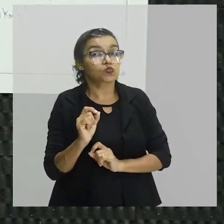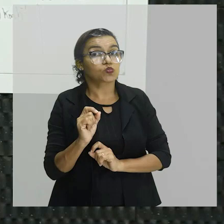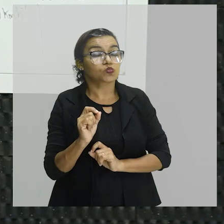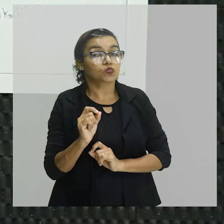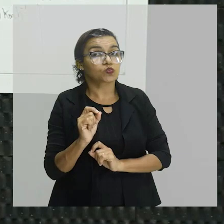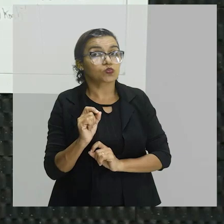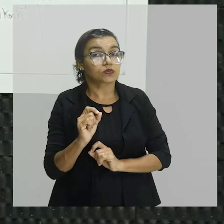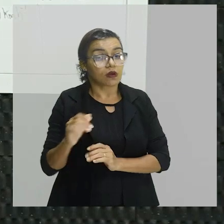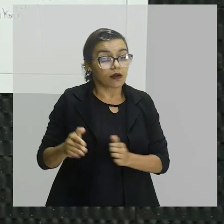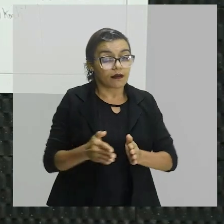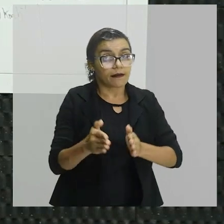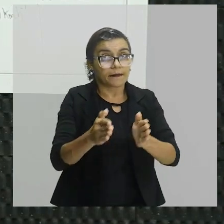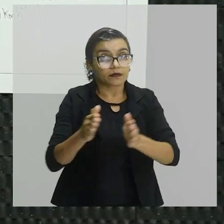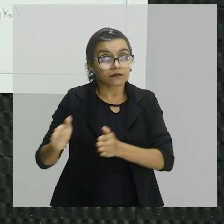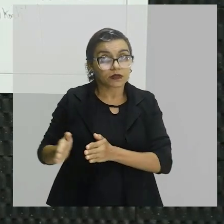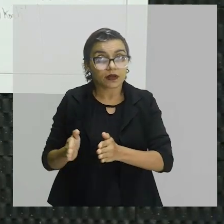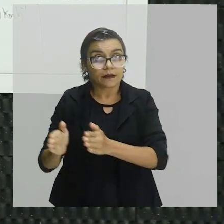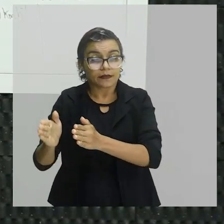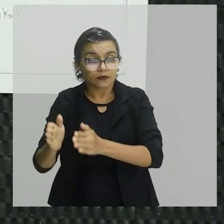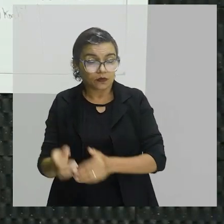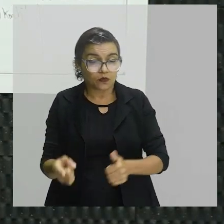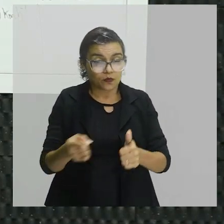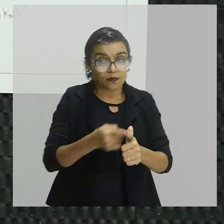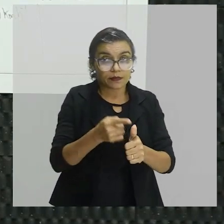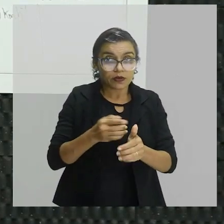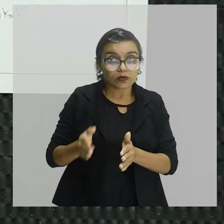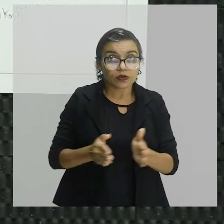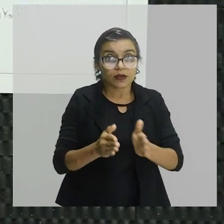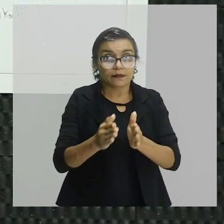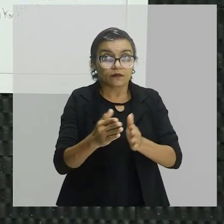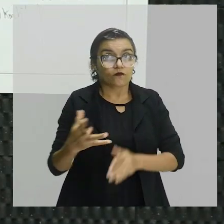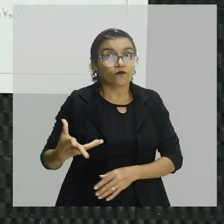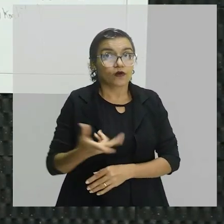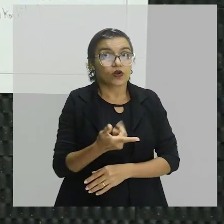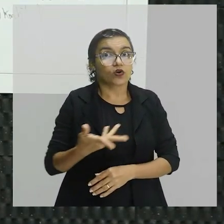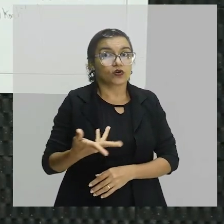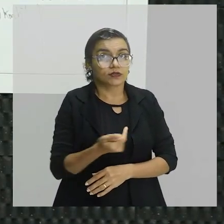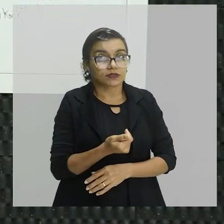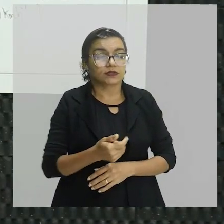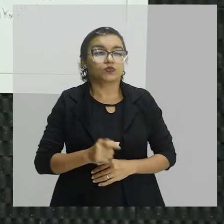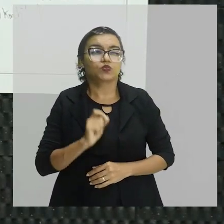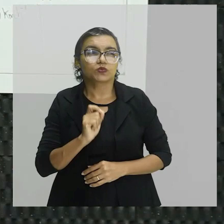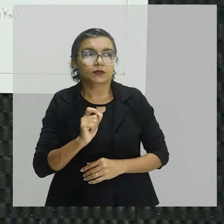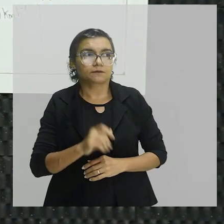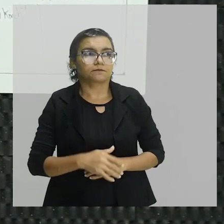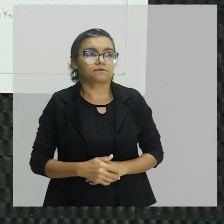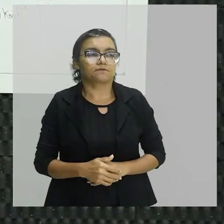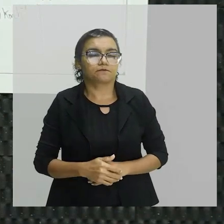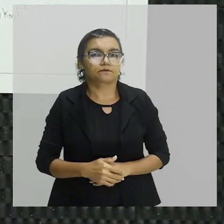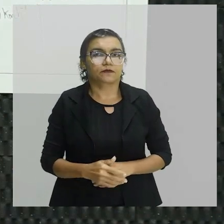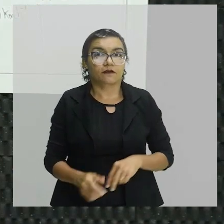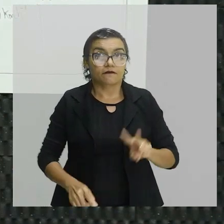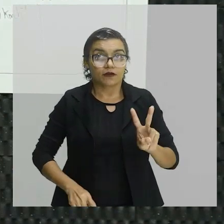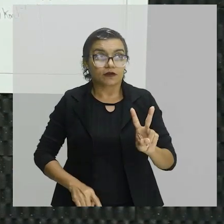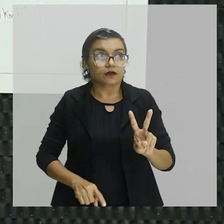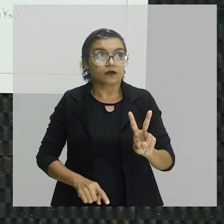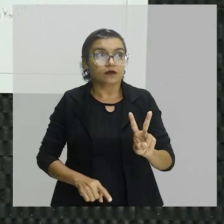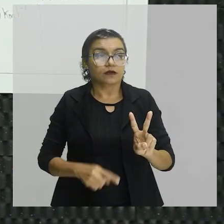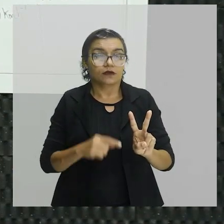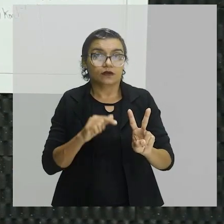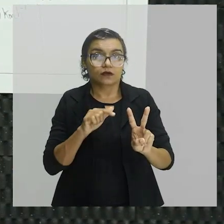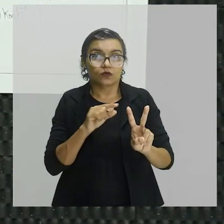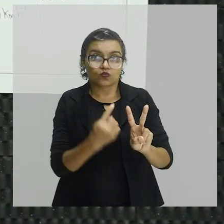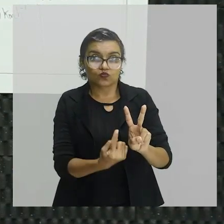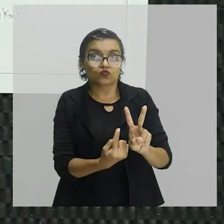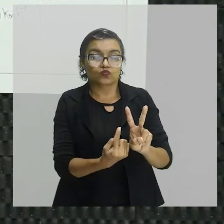trajetos, tá ok? O primeiro trajeto é uma velocidade, né? Velocidade 1 é de